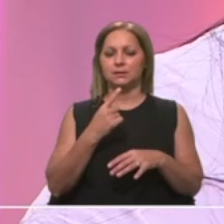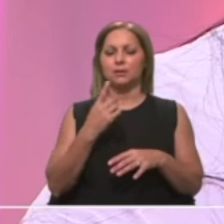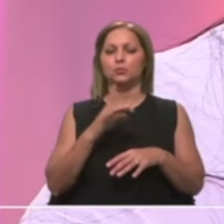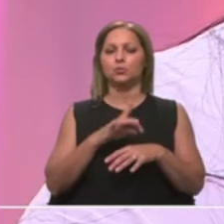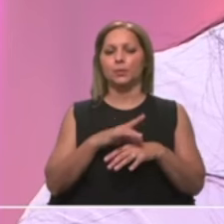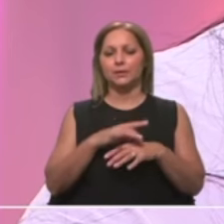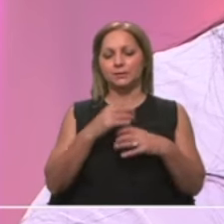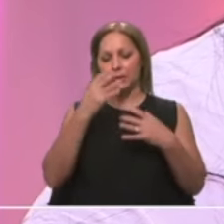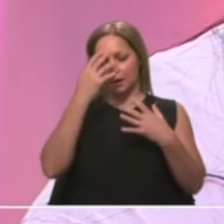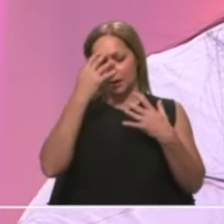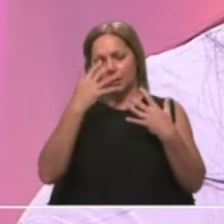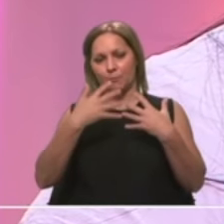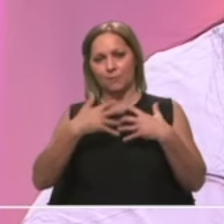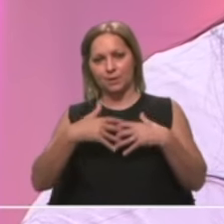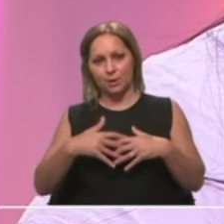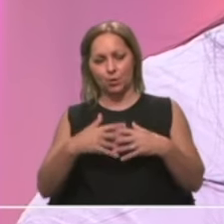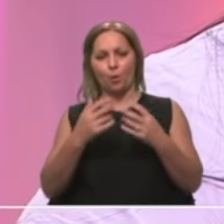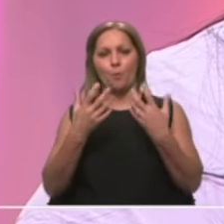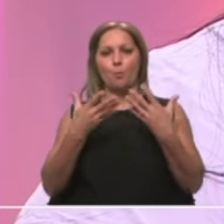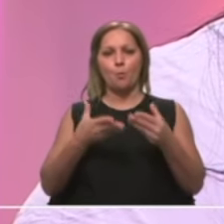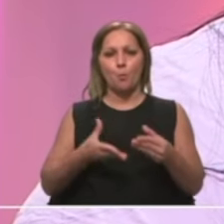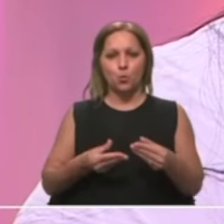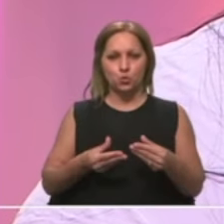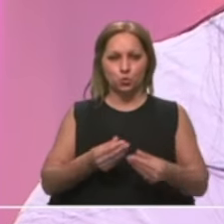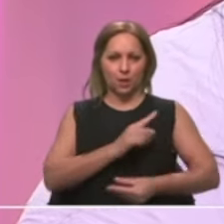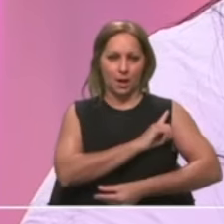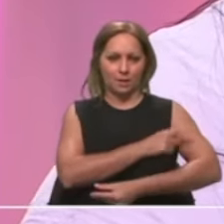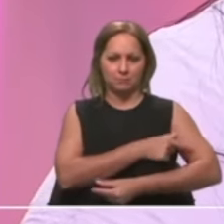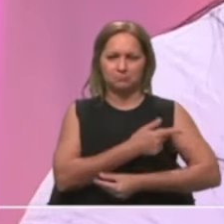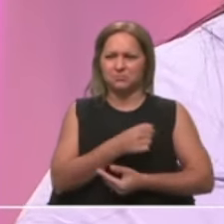neuromuscular. E nós ficamos, pronto, não... Nem sabia o que era, provavelmente. Não.